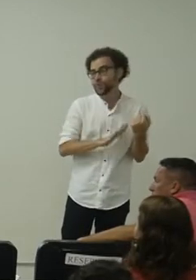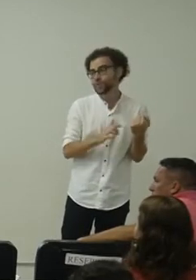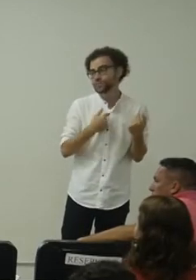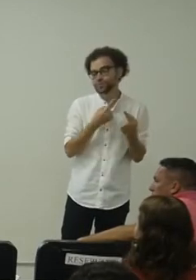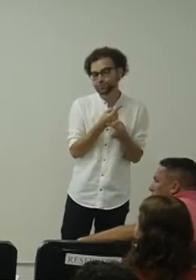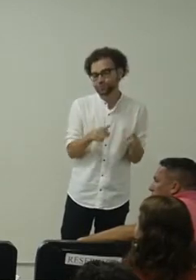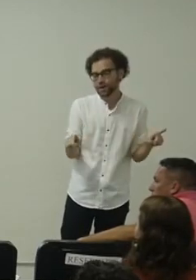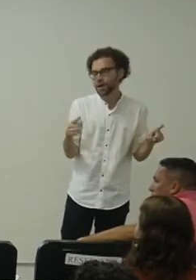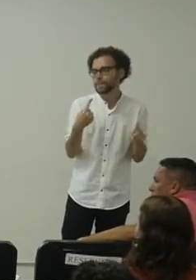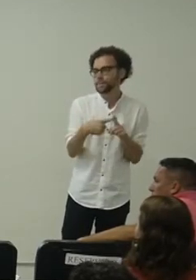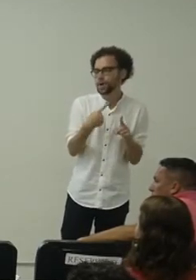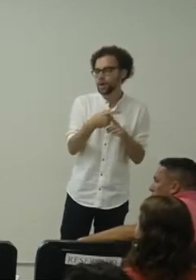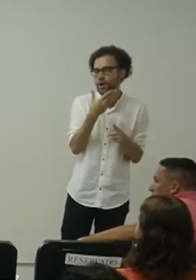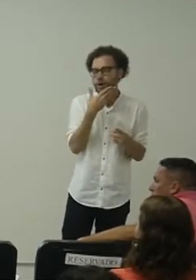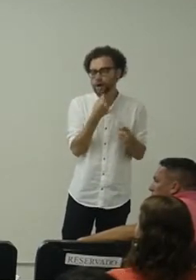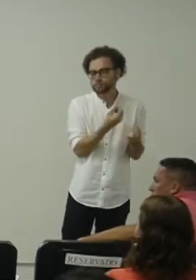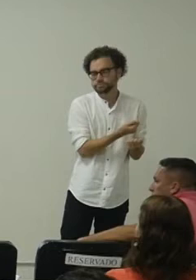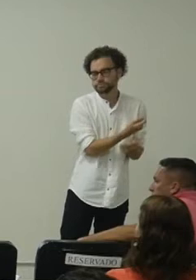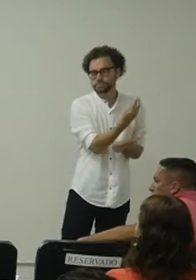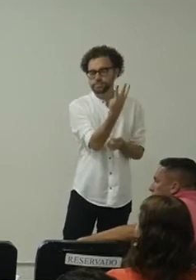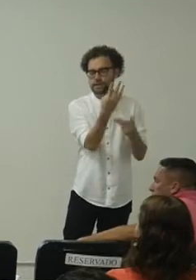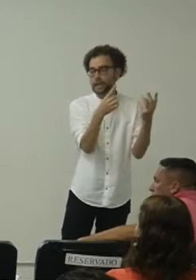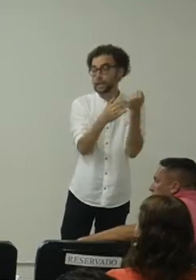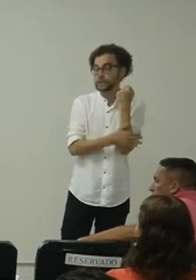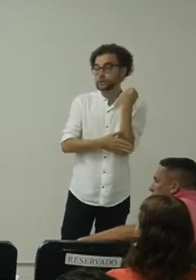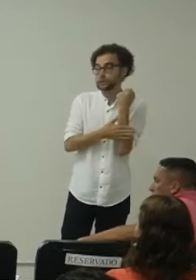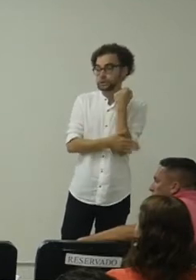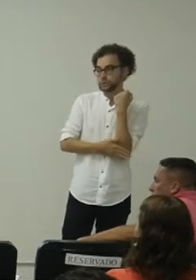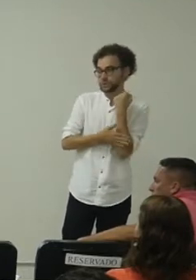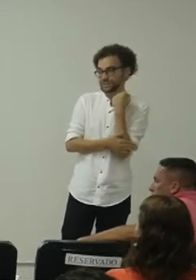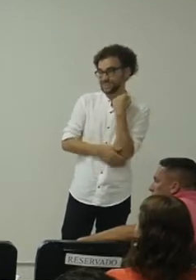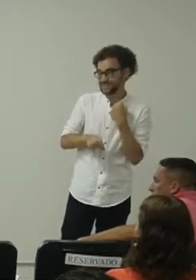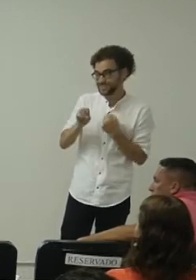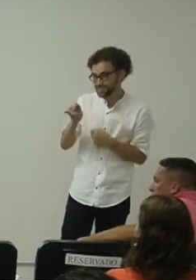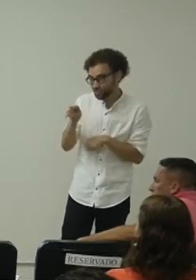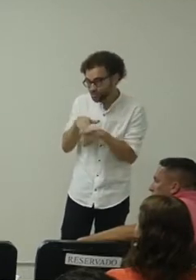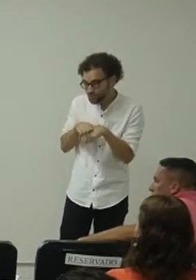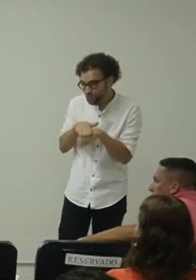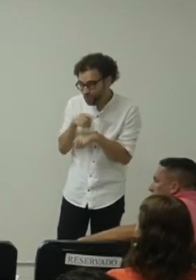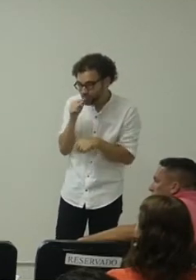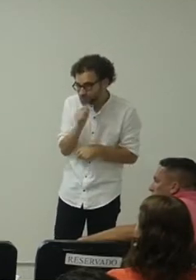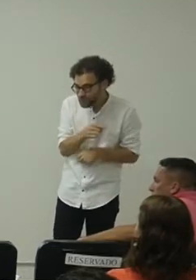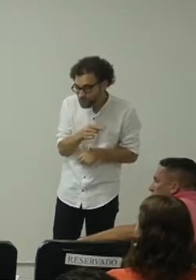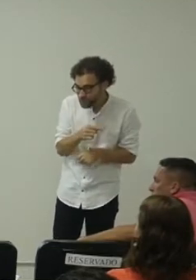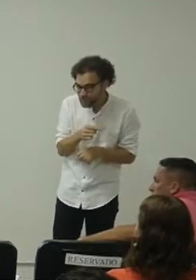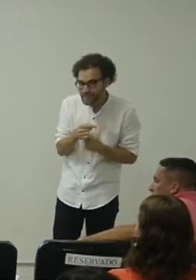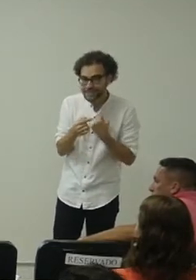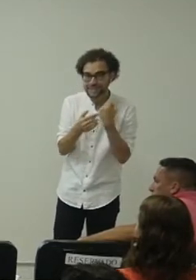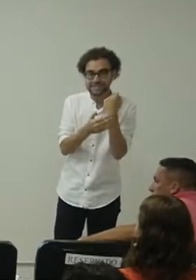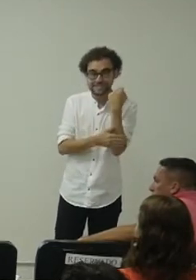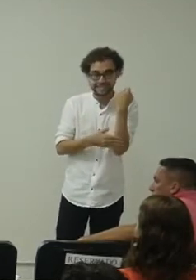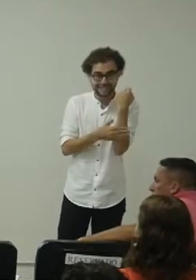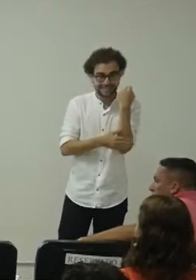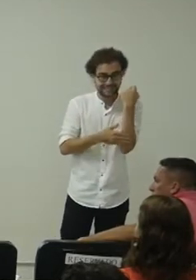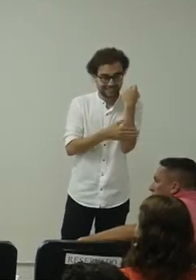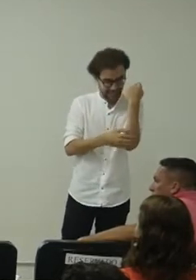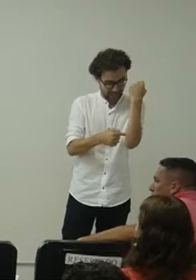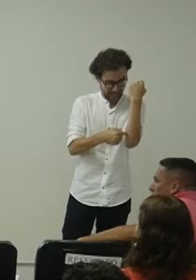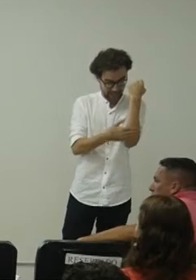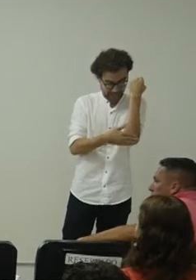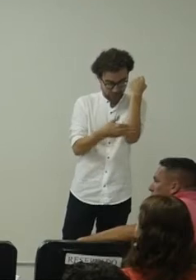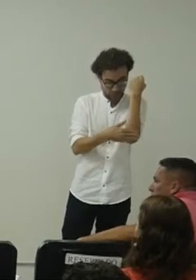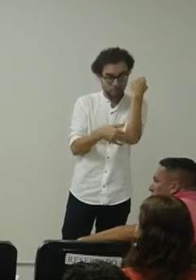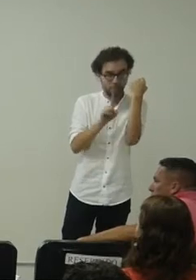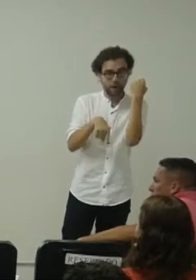lá o público é mais masculino. Nossa, ele é ciumento. Se você conversasse com ele... Ciúmes, justificativa.